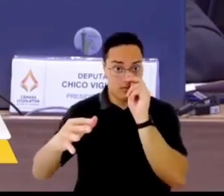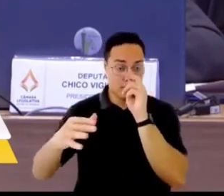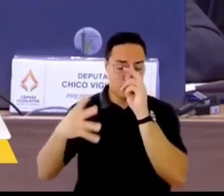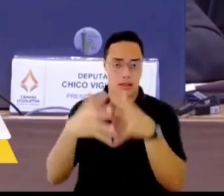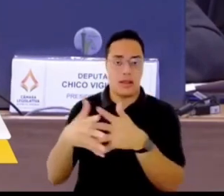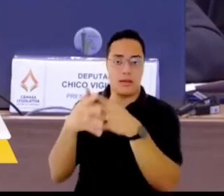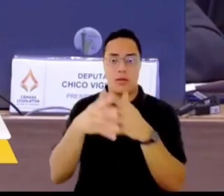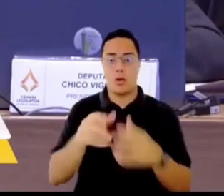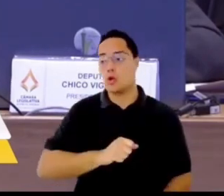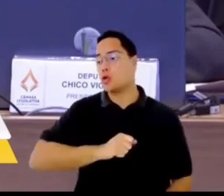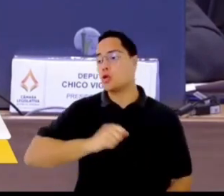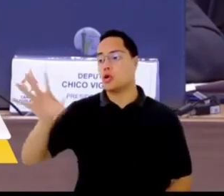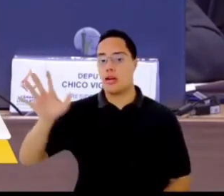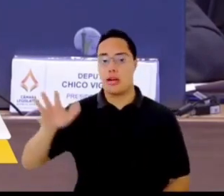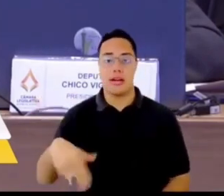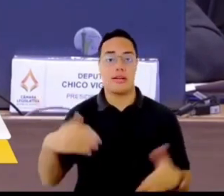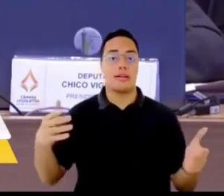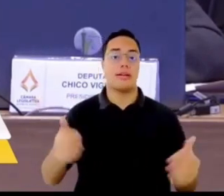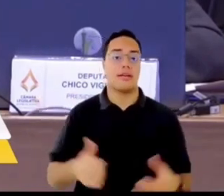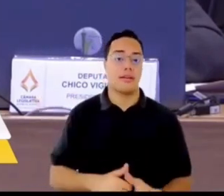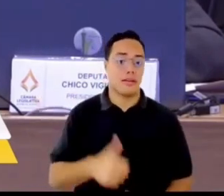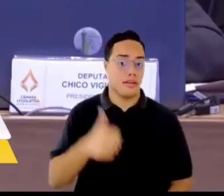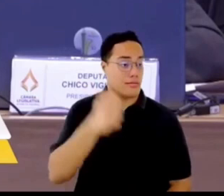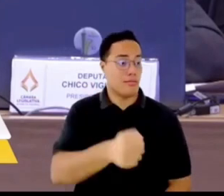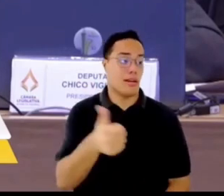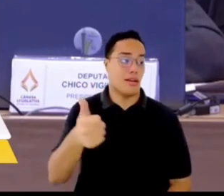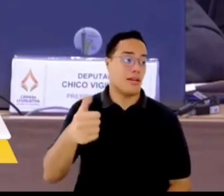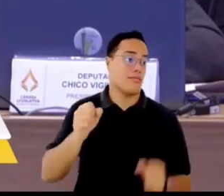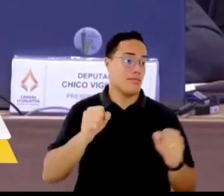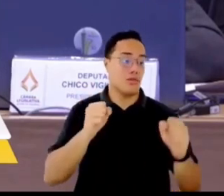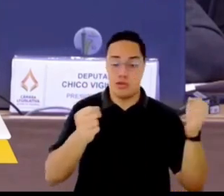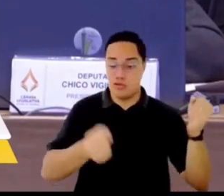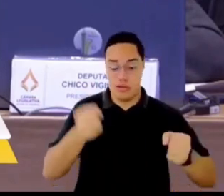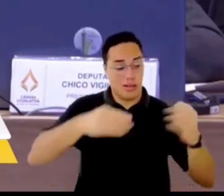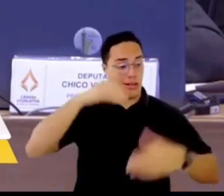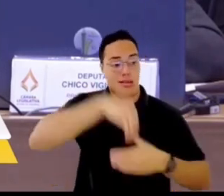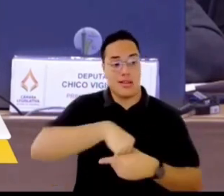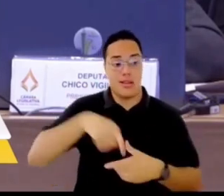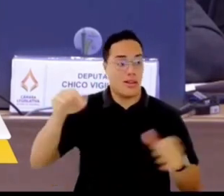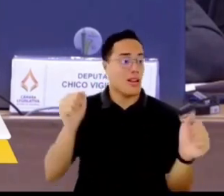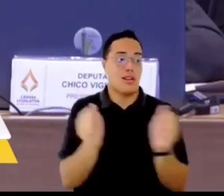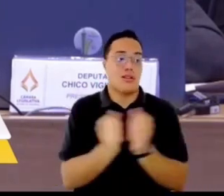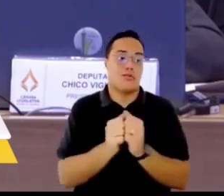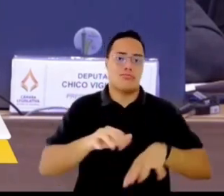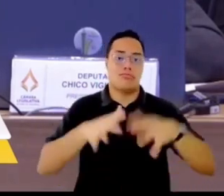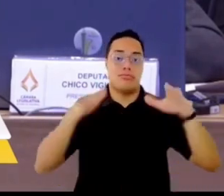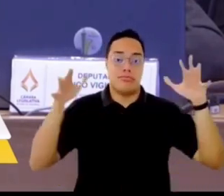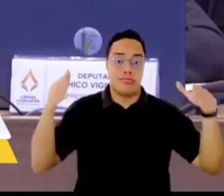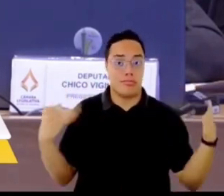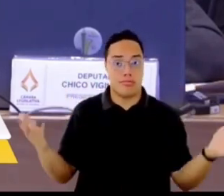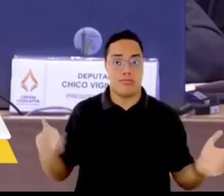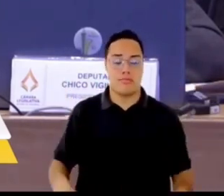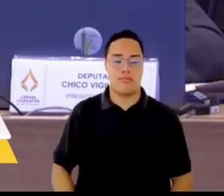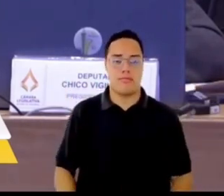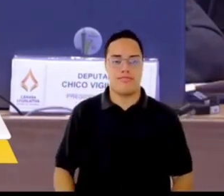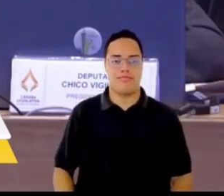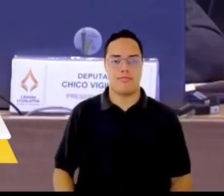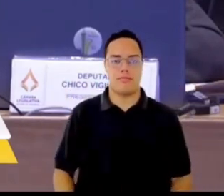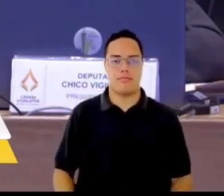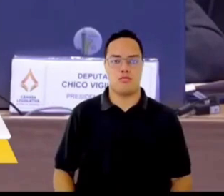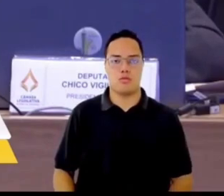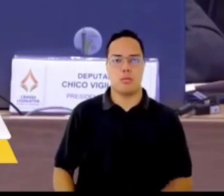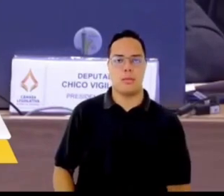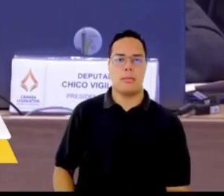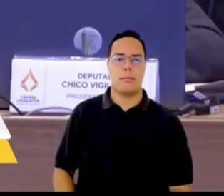por que, que ele não teria a coragem de fazer isso com o meu carro e com ele dentro? Então, eu pensei dessa forma. Né? Aí